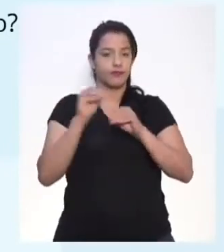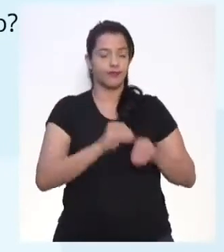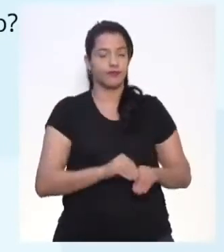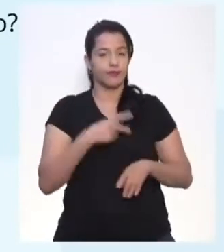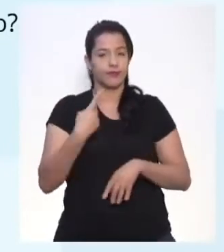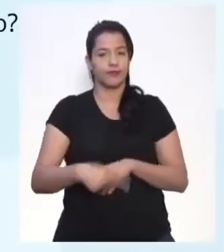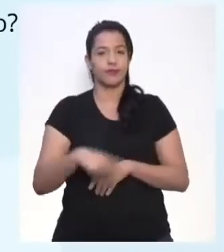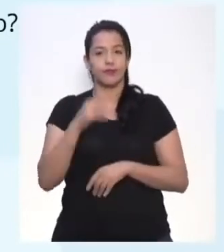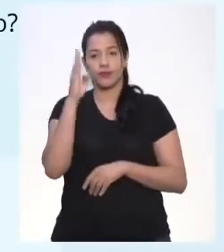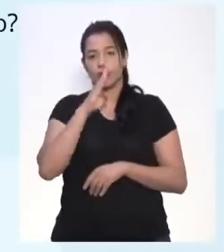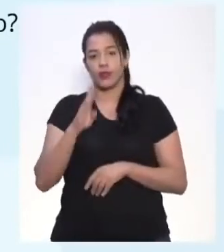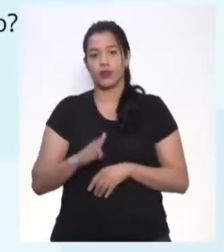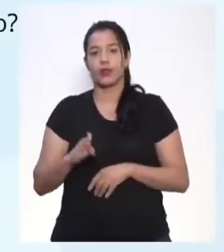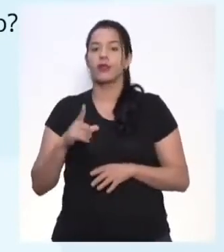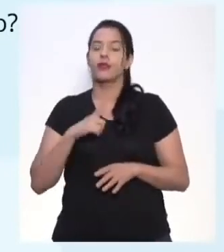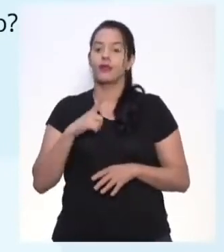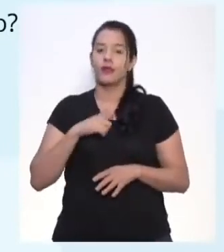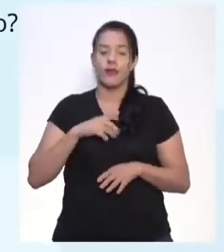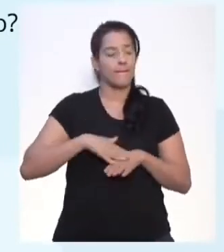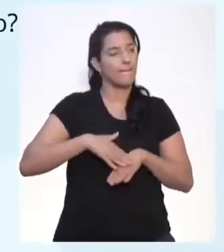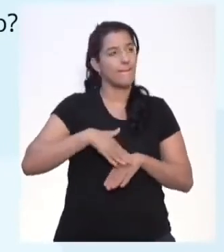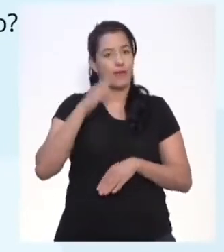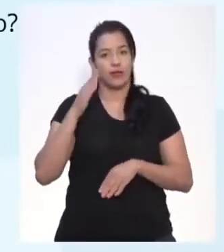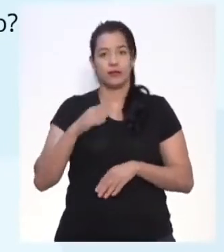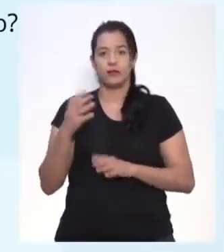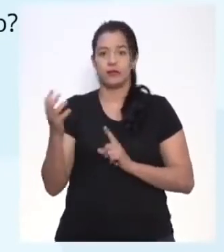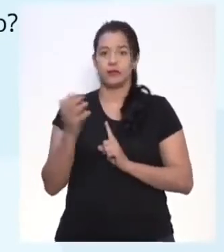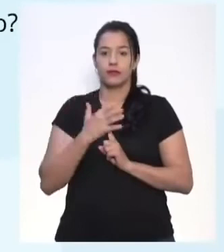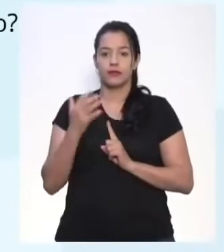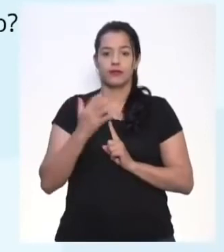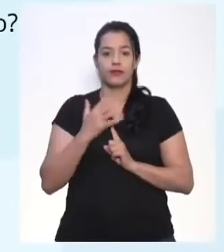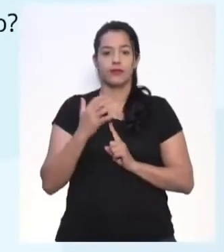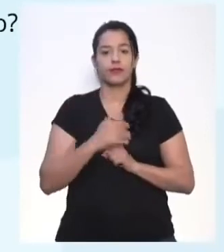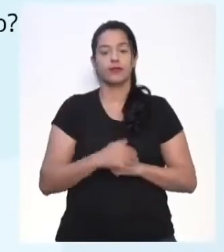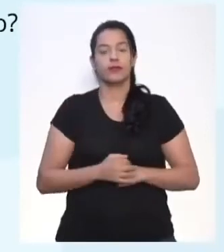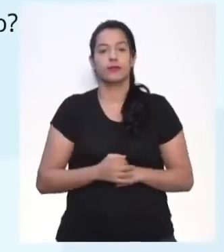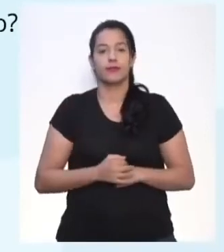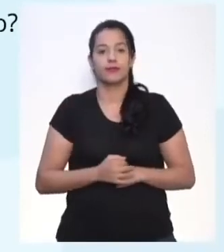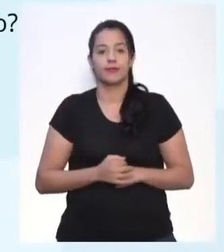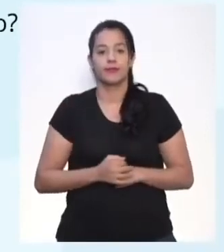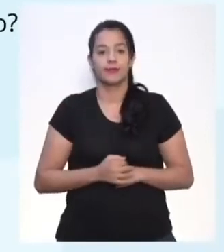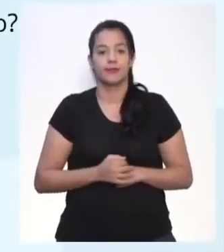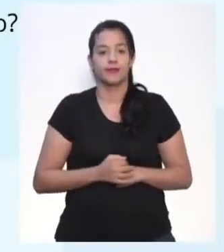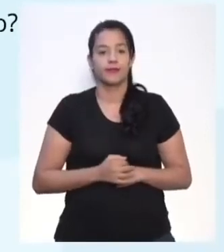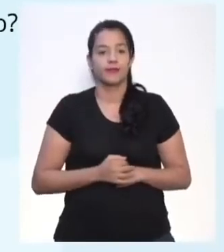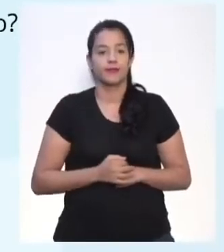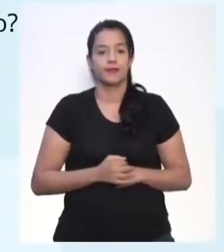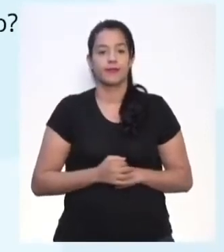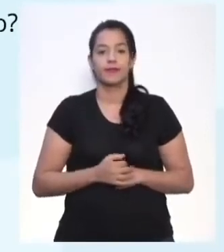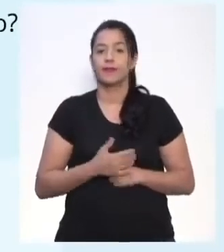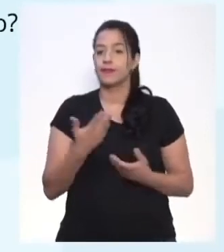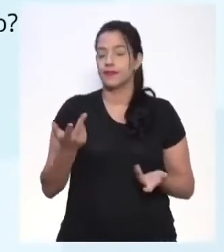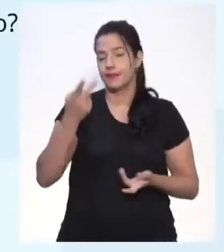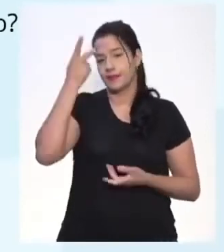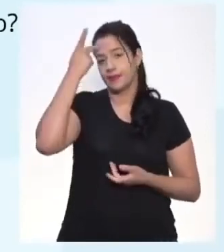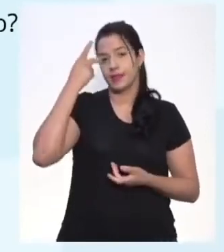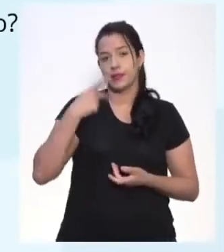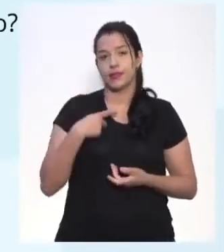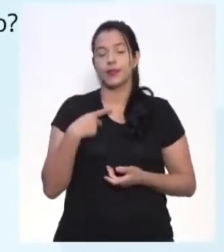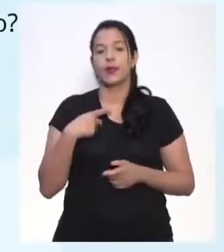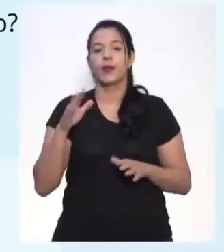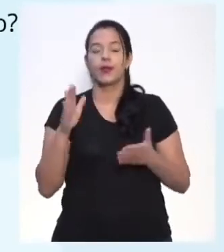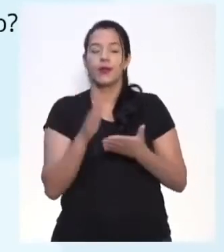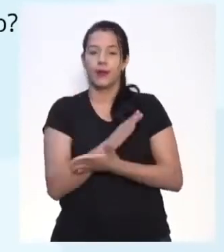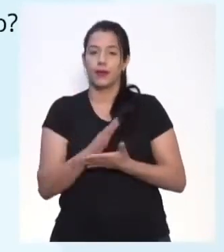Brasil. Então, estas são as nossas maiores influências, tá? Essa era pessoal, né? Alguns